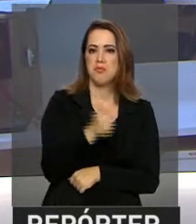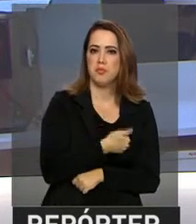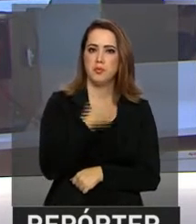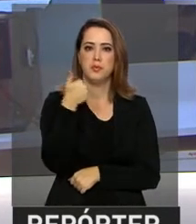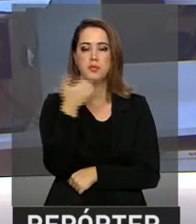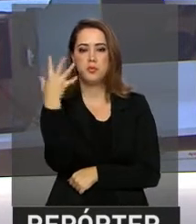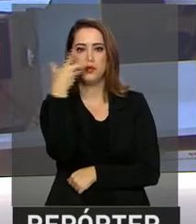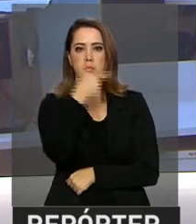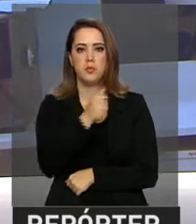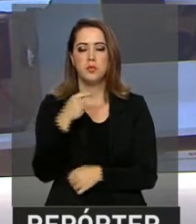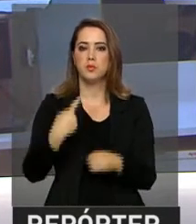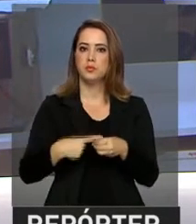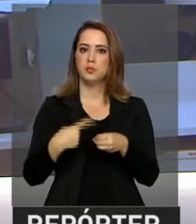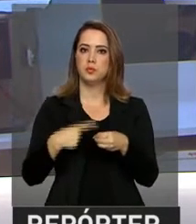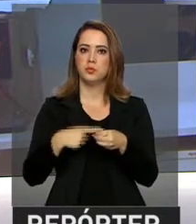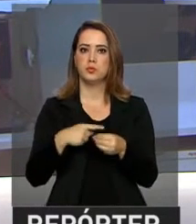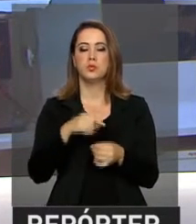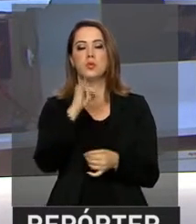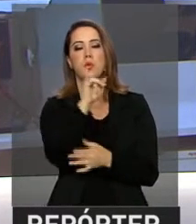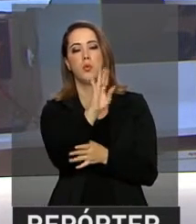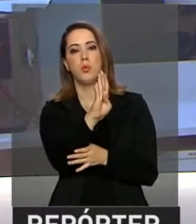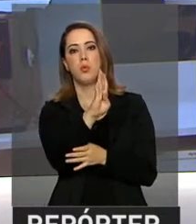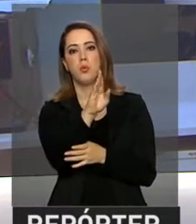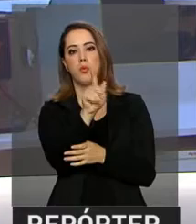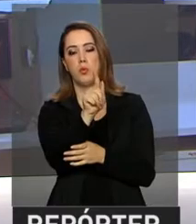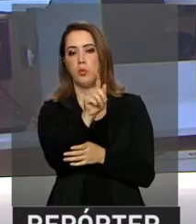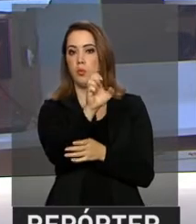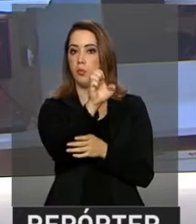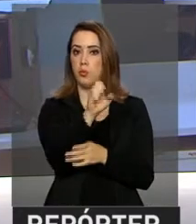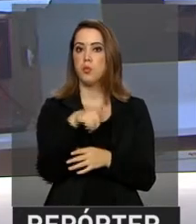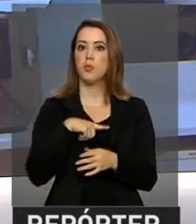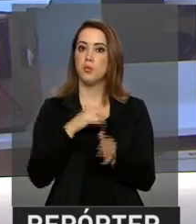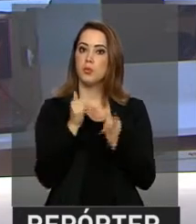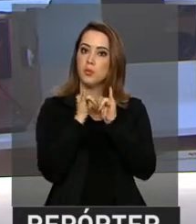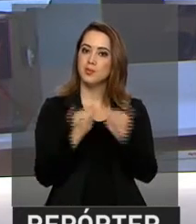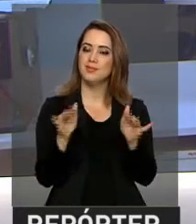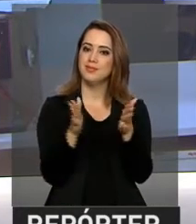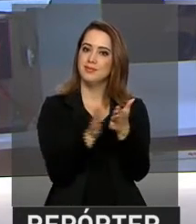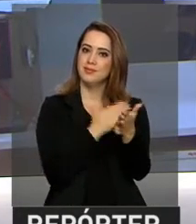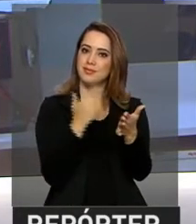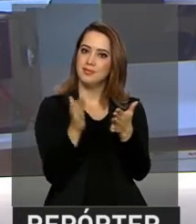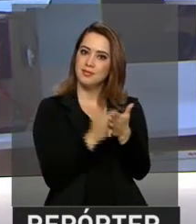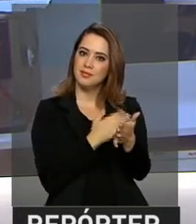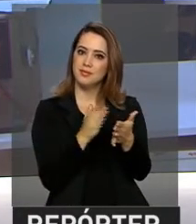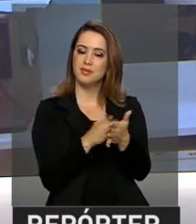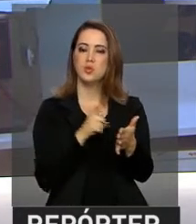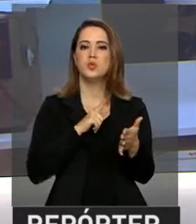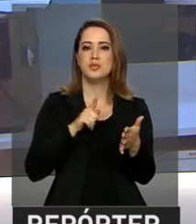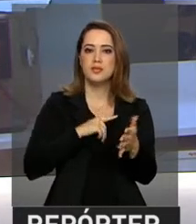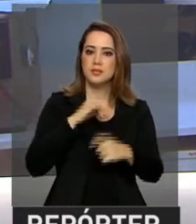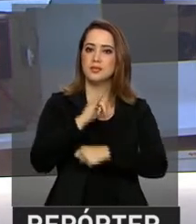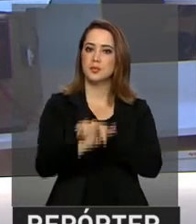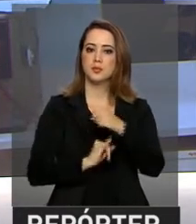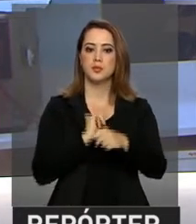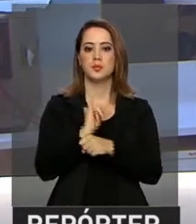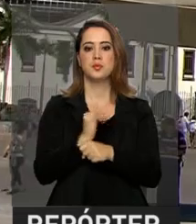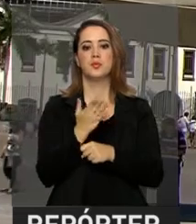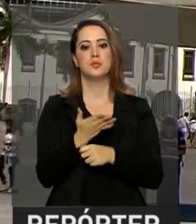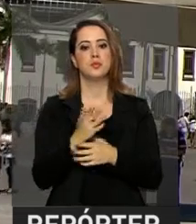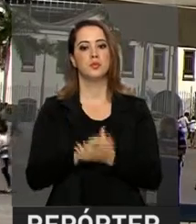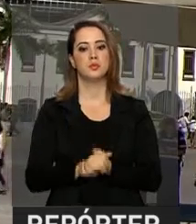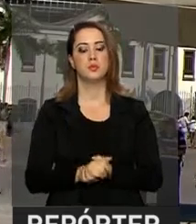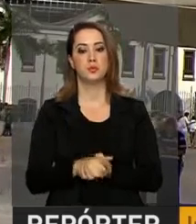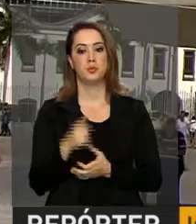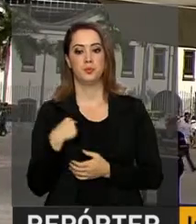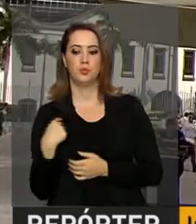IBGE lançou um guia com informações importantes sobre o nosso país. Para os brasileiros, tem uma página especial na internet. Uma